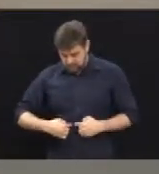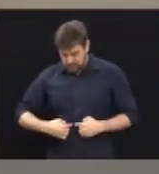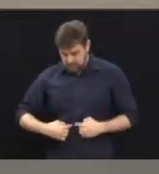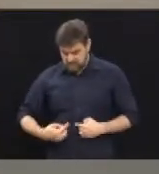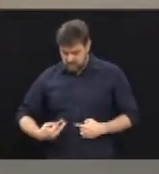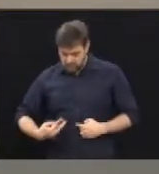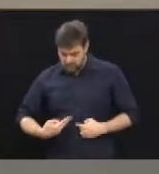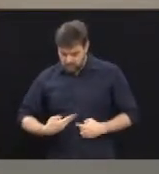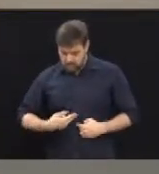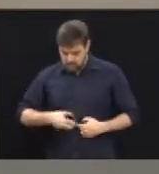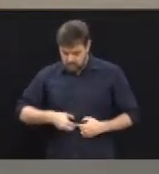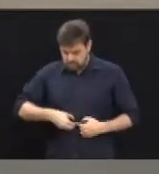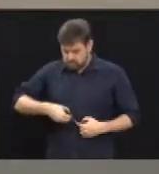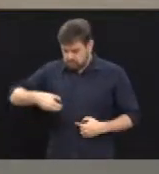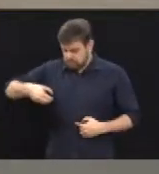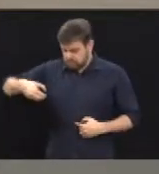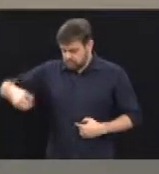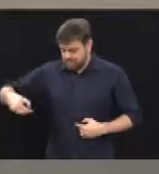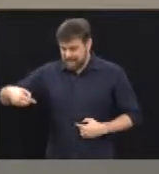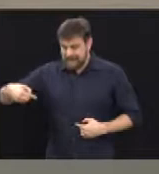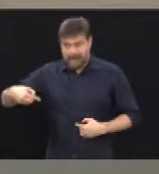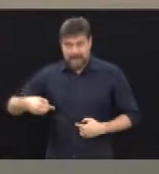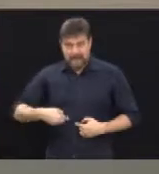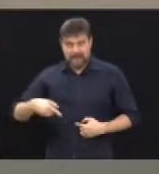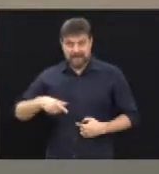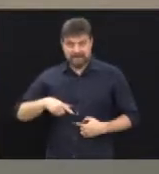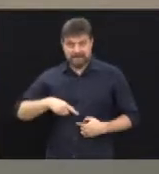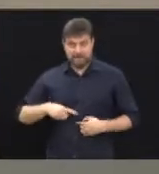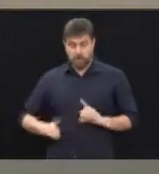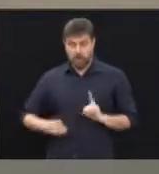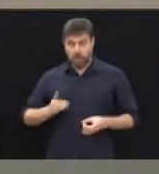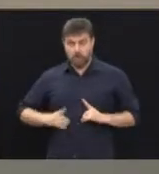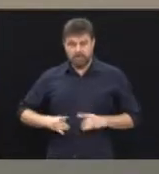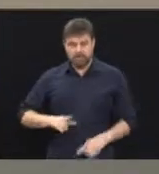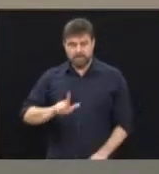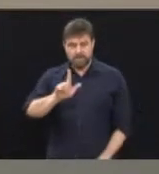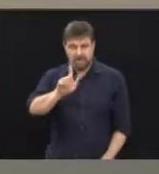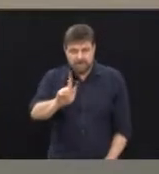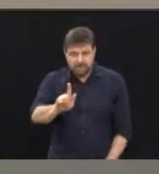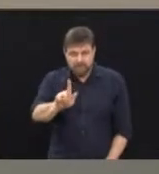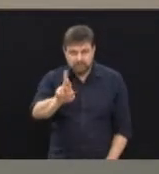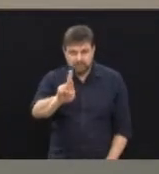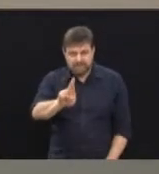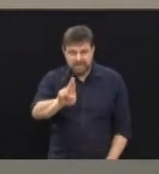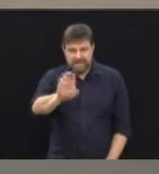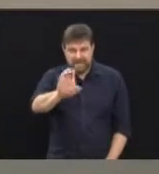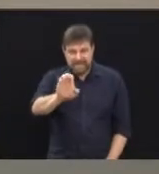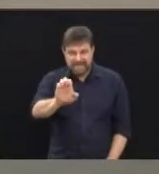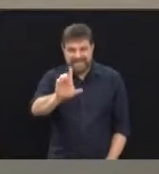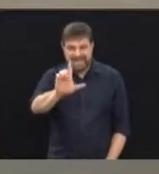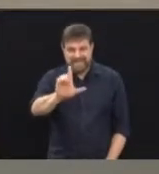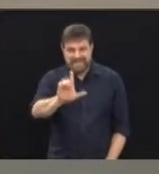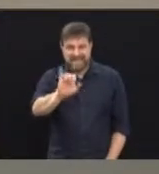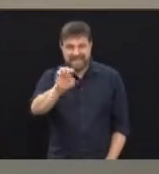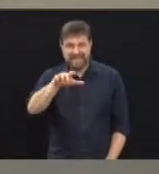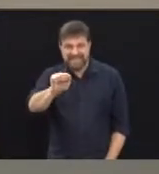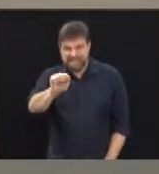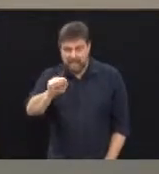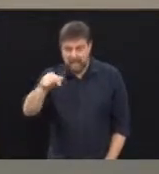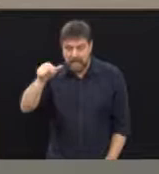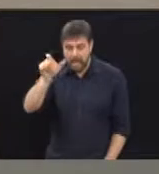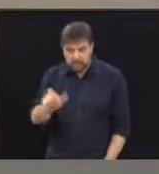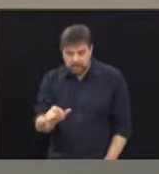durante a cirurgia, que é um hormônio chamado grelina. Ele é um hormônio que a gente chama de orexígeno, que dá muita fome. Então,